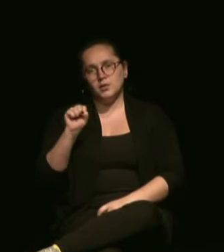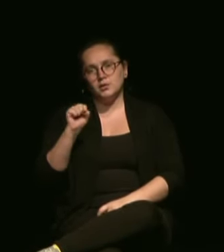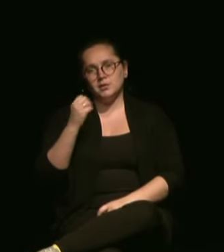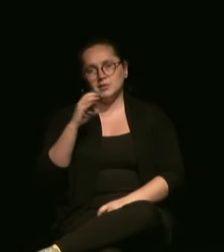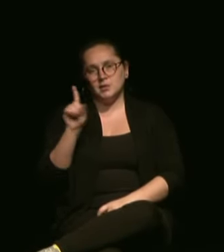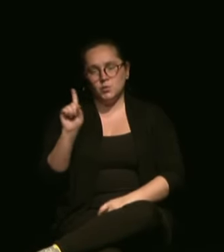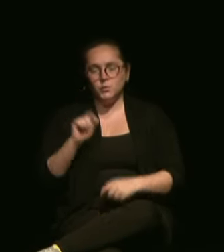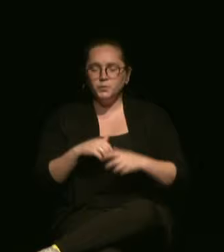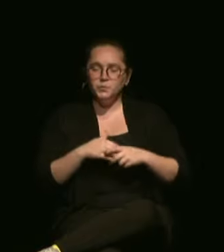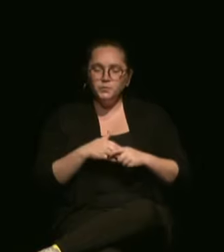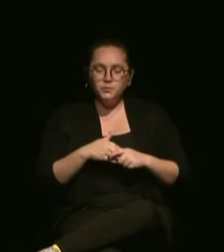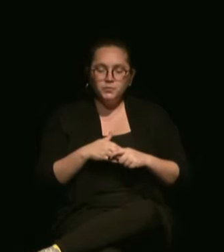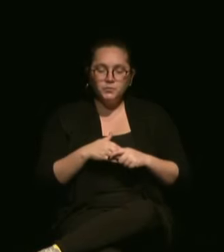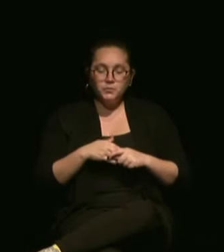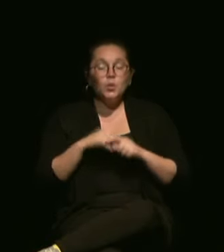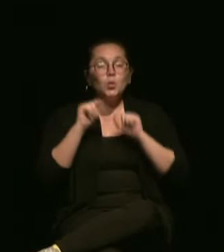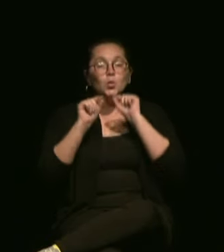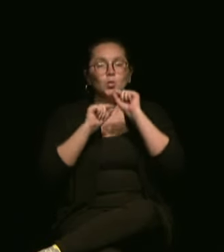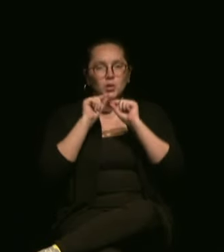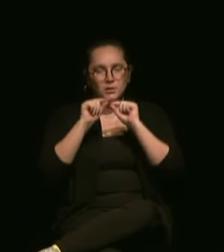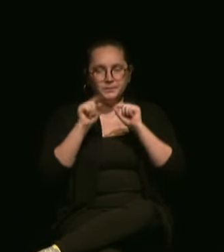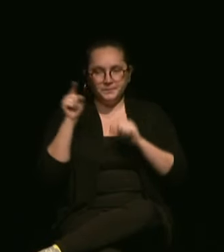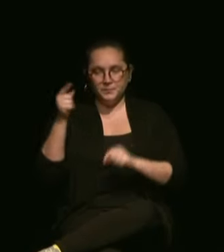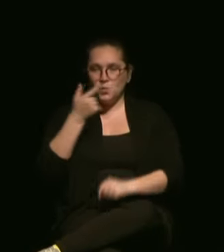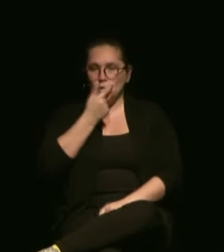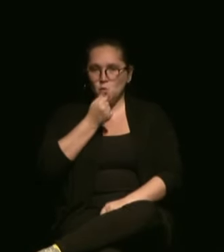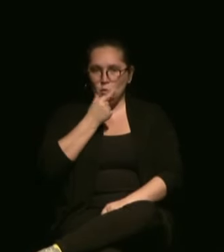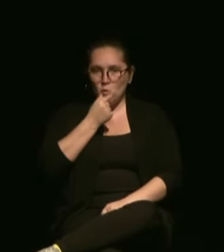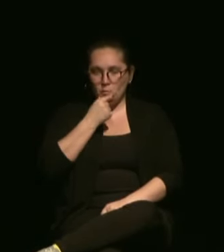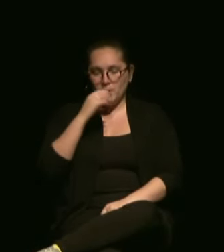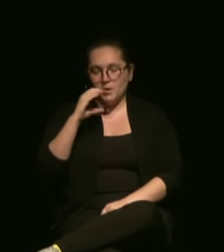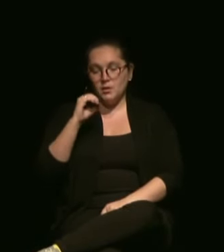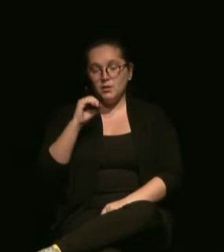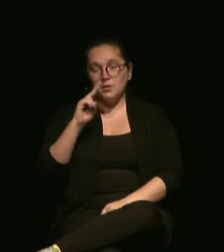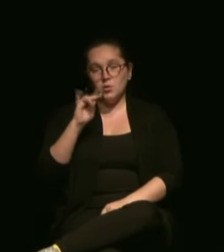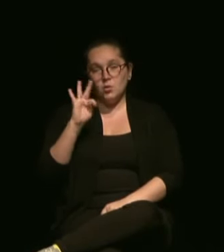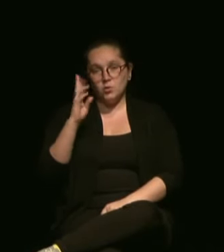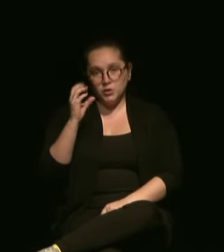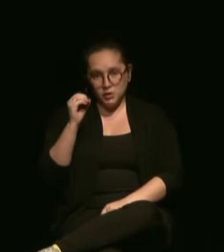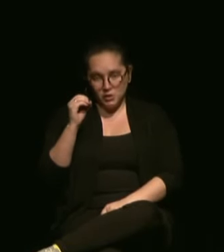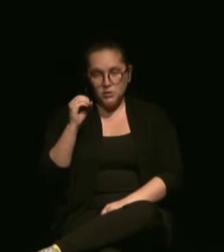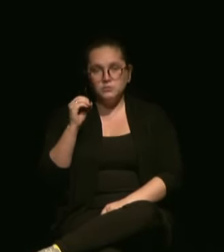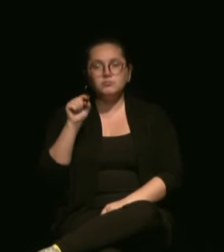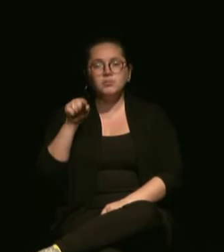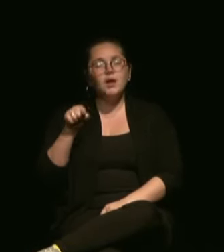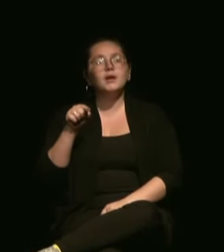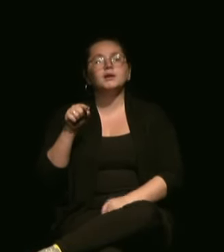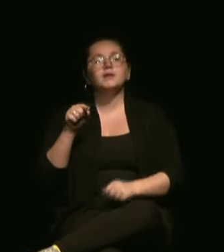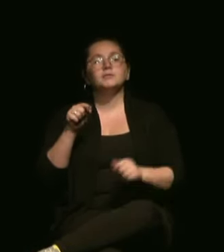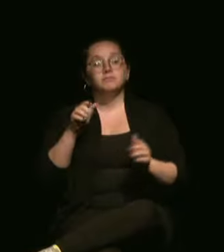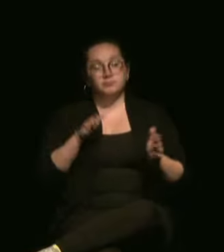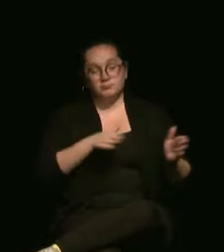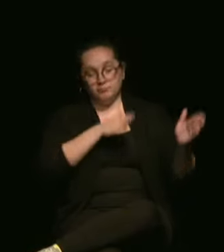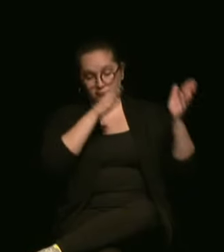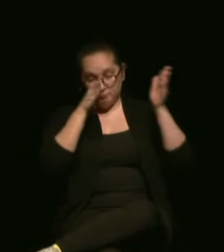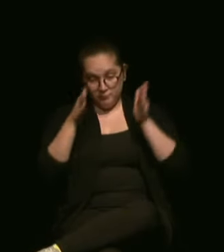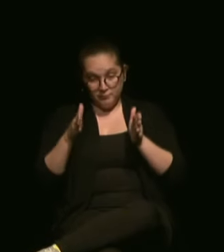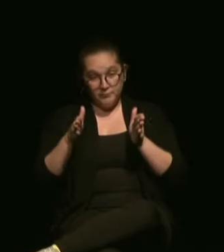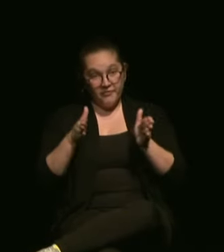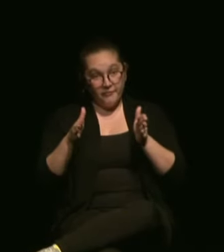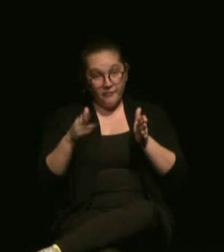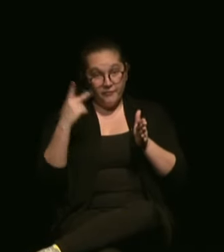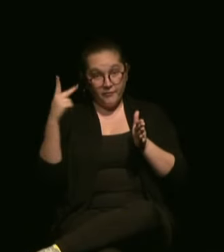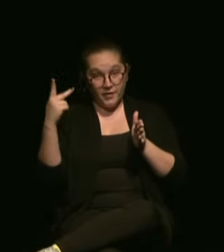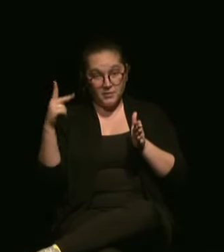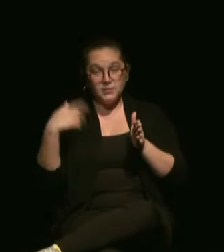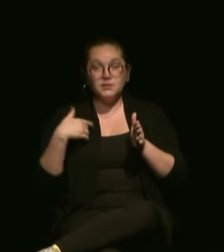E que é o seguinte: o Coutinho, ao longo da segunda fase da obra dele,